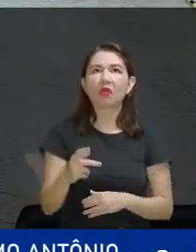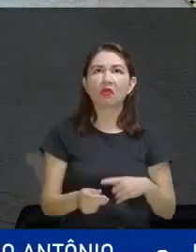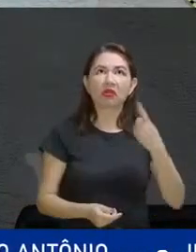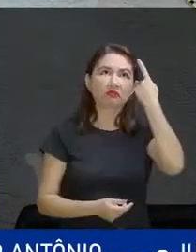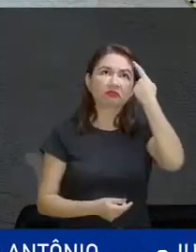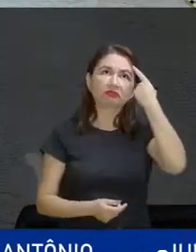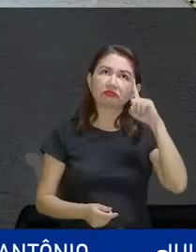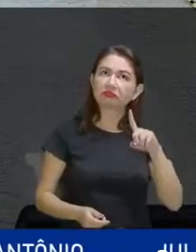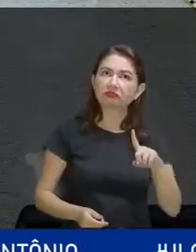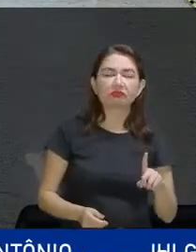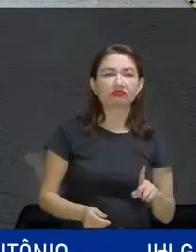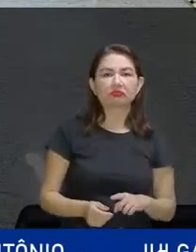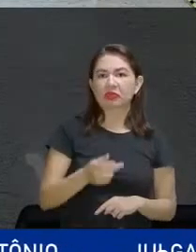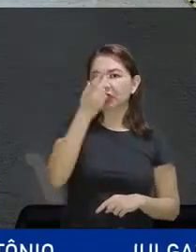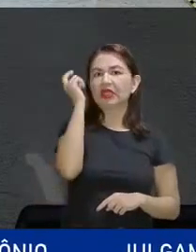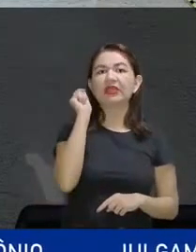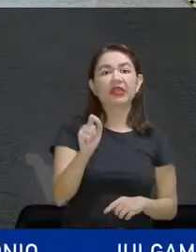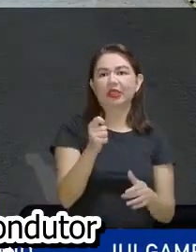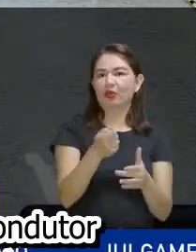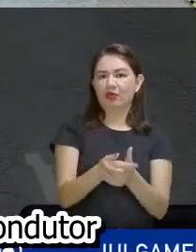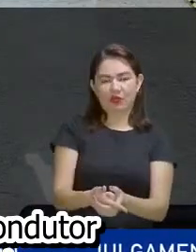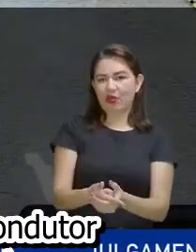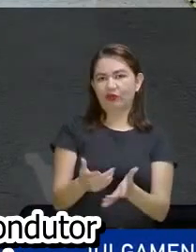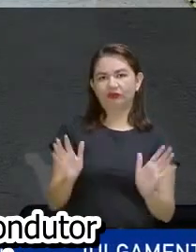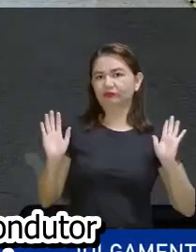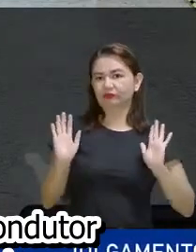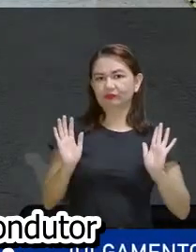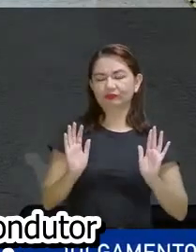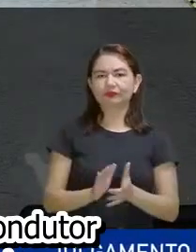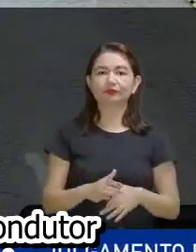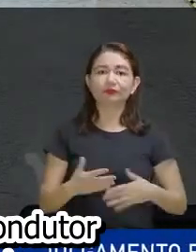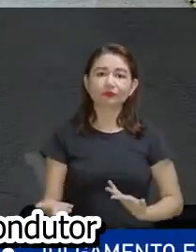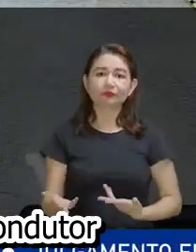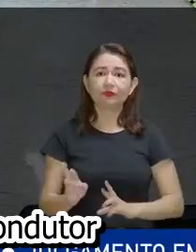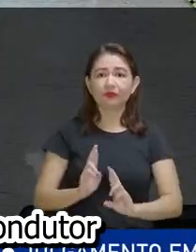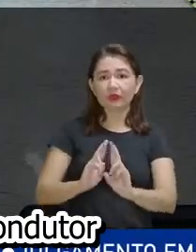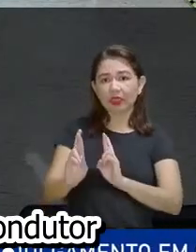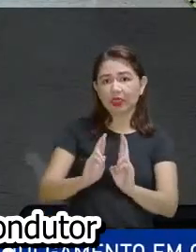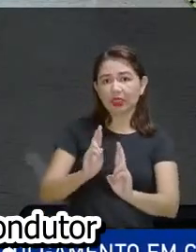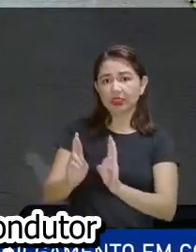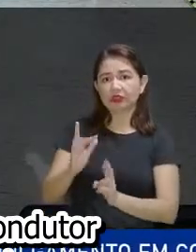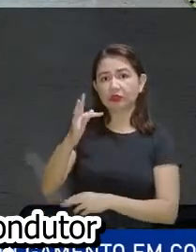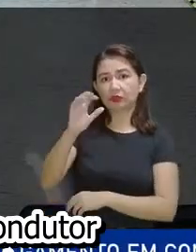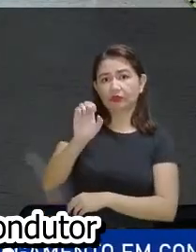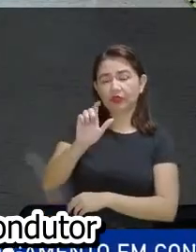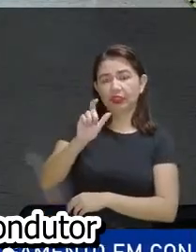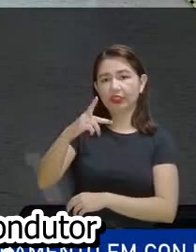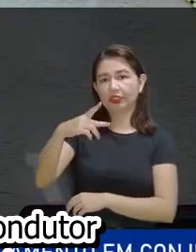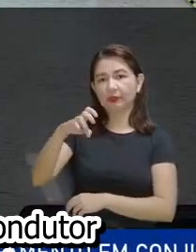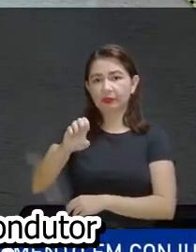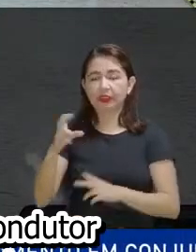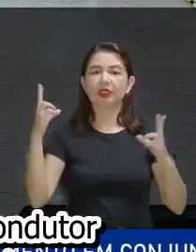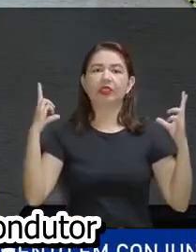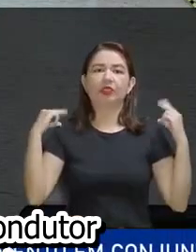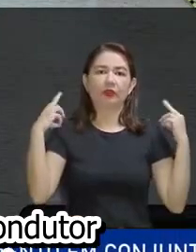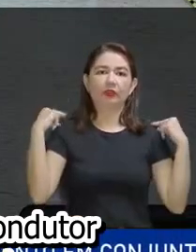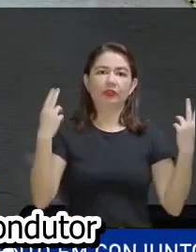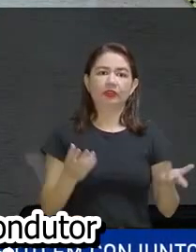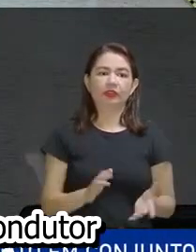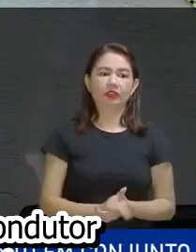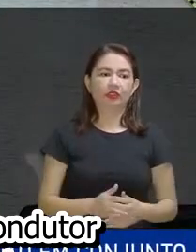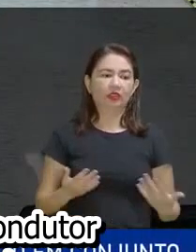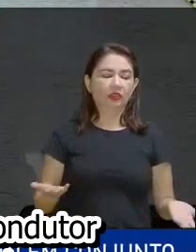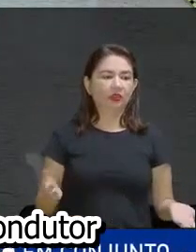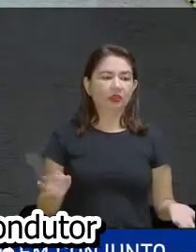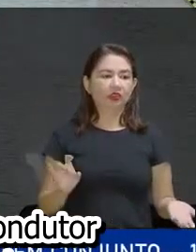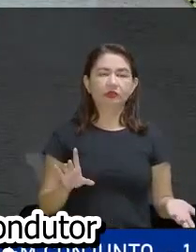da associação que comprou as cestas, que, questionado qual sua relação com Felipe Luan, condutor do veículo, informou que